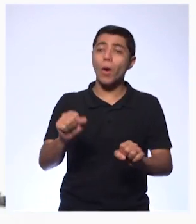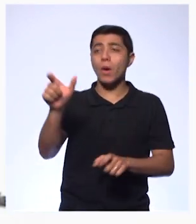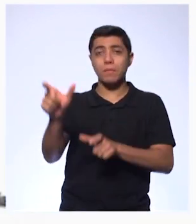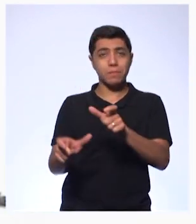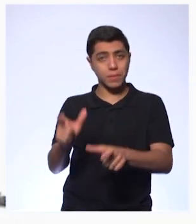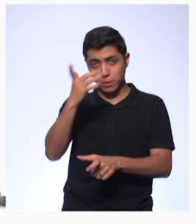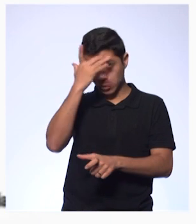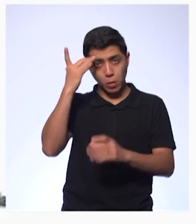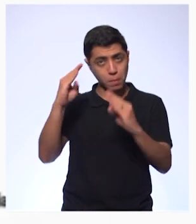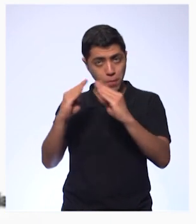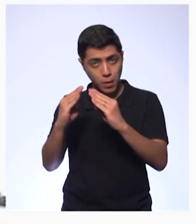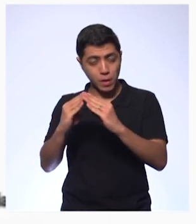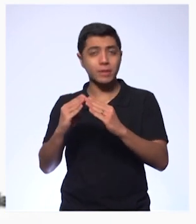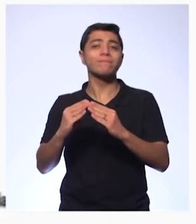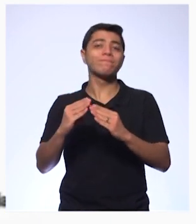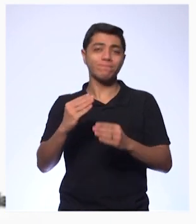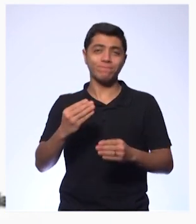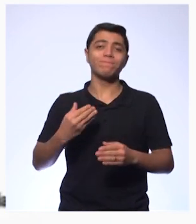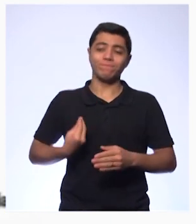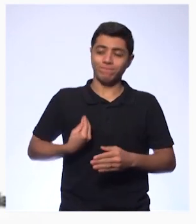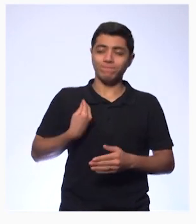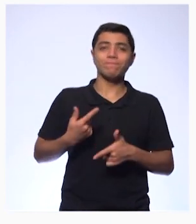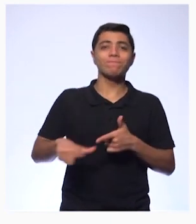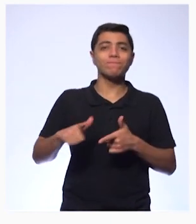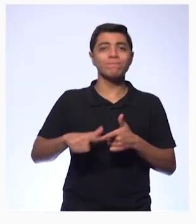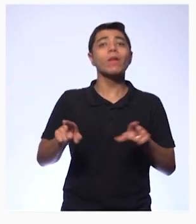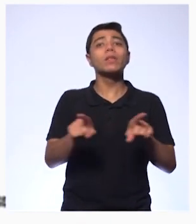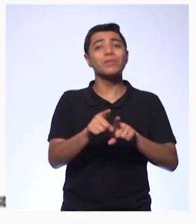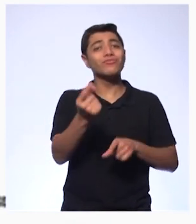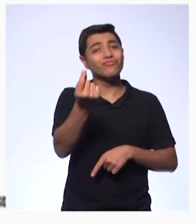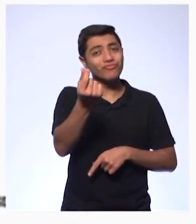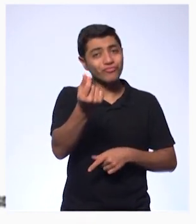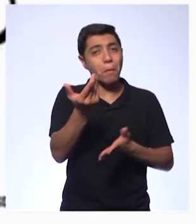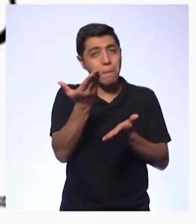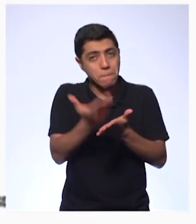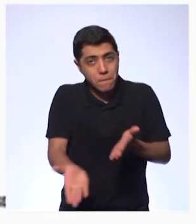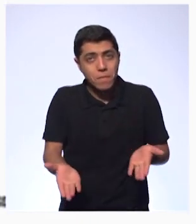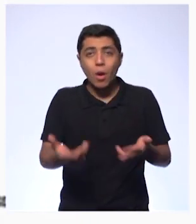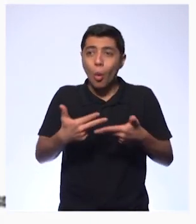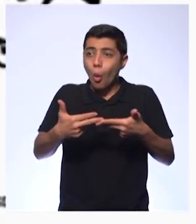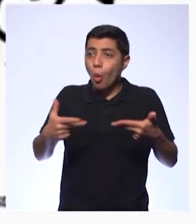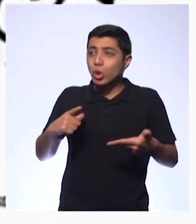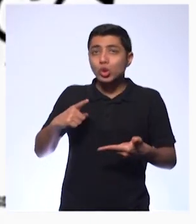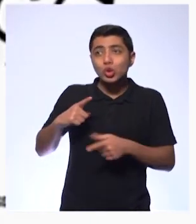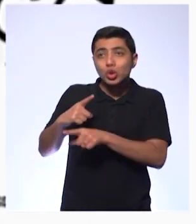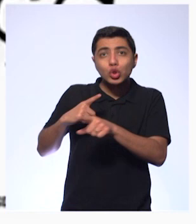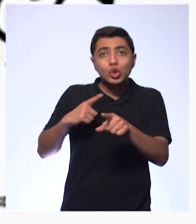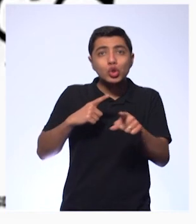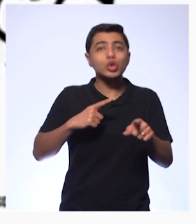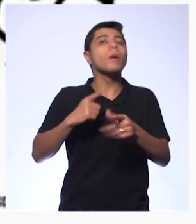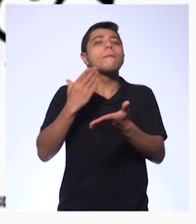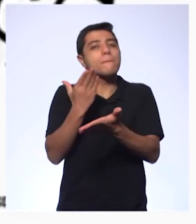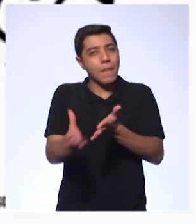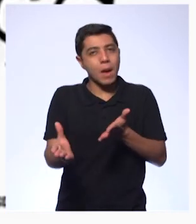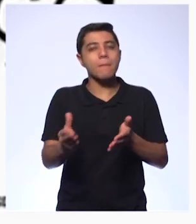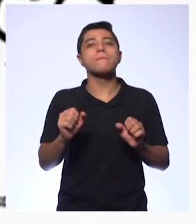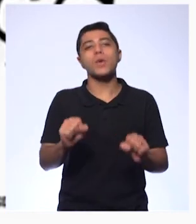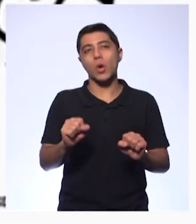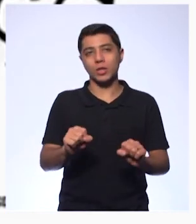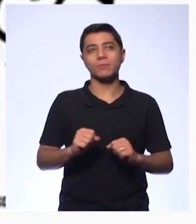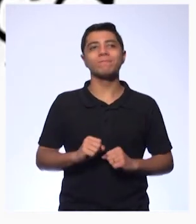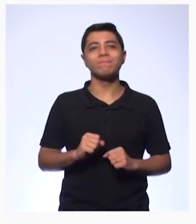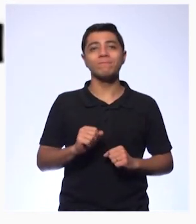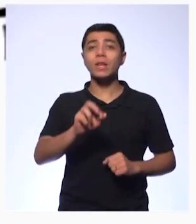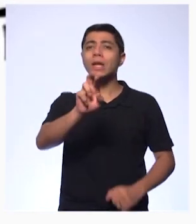além de prejuízos econômicos e perdas materiais e patrimoniais. O risco é uma relação entre a possibilidade de ocorrência de um processo